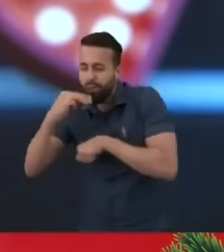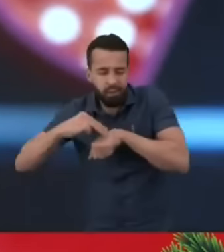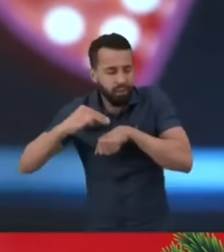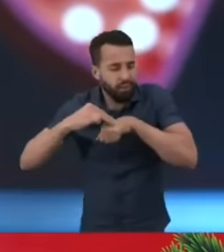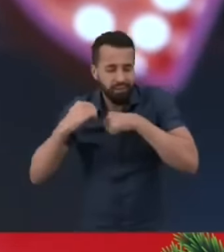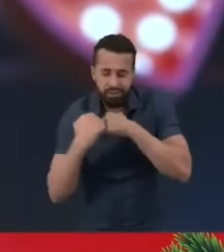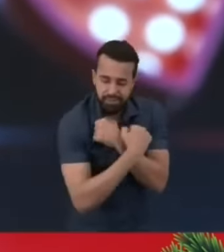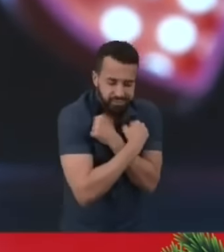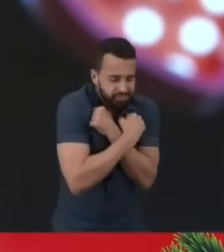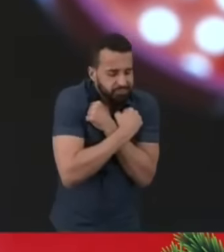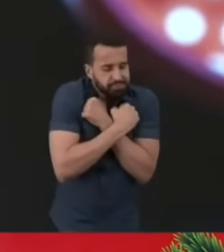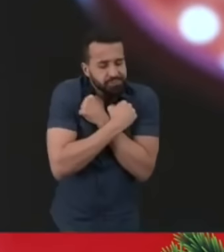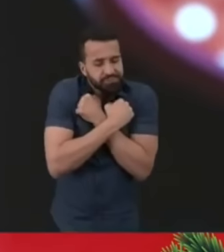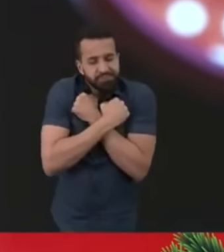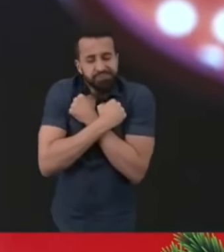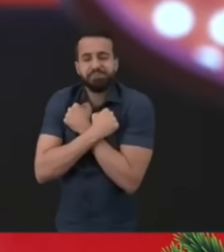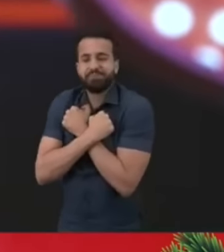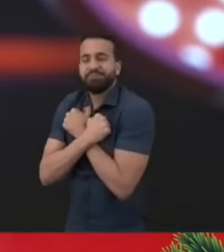minuto,